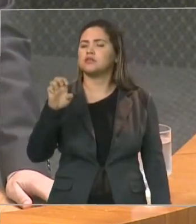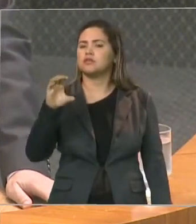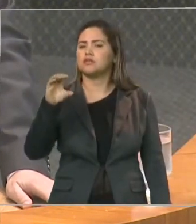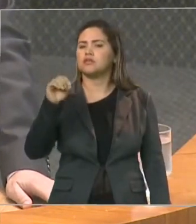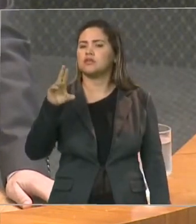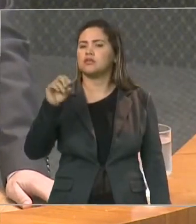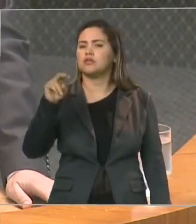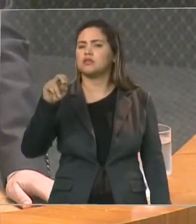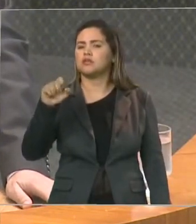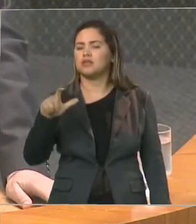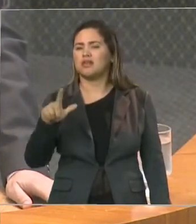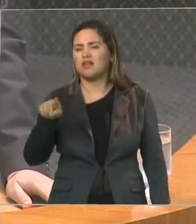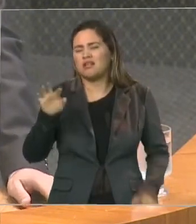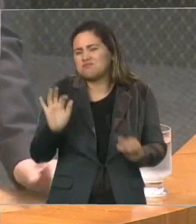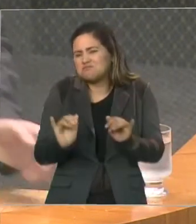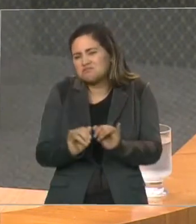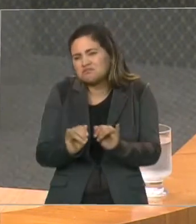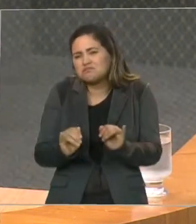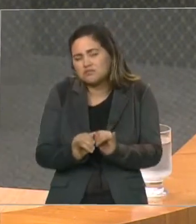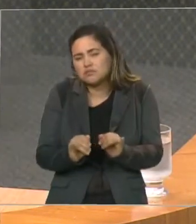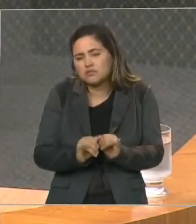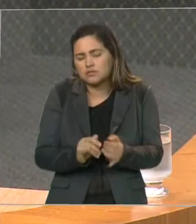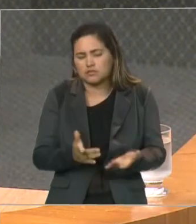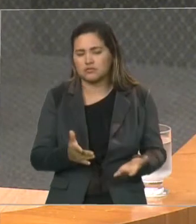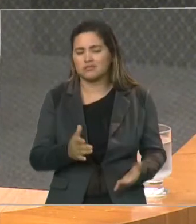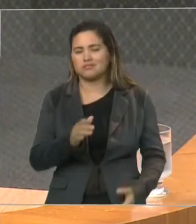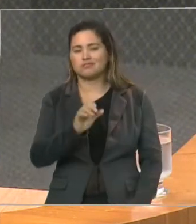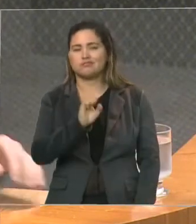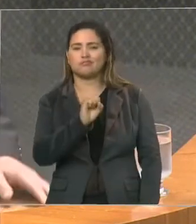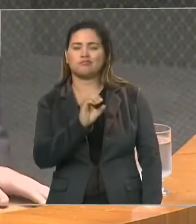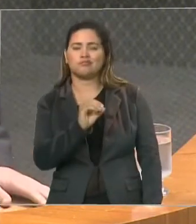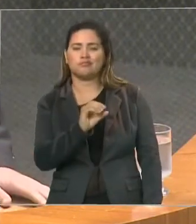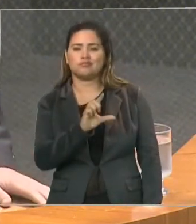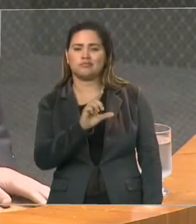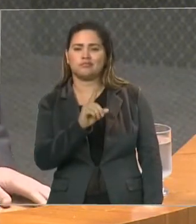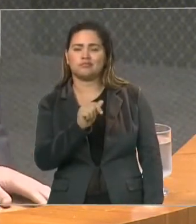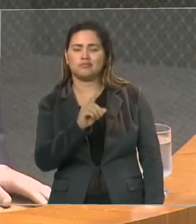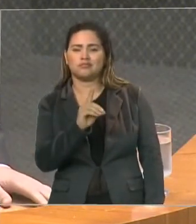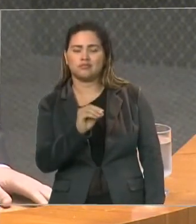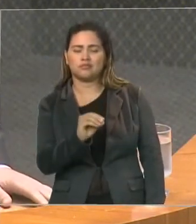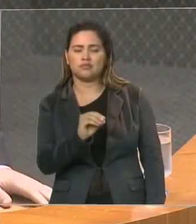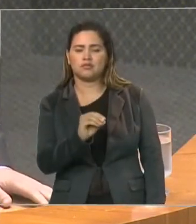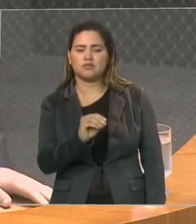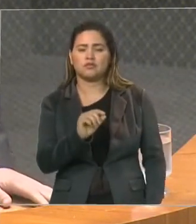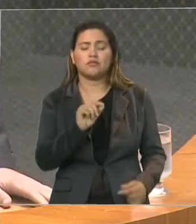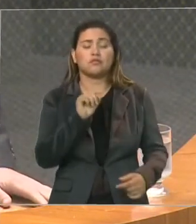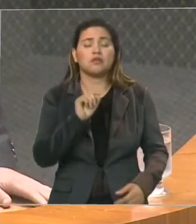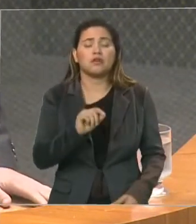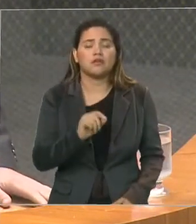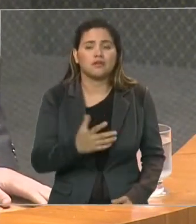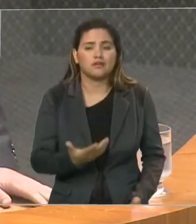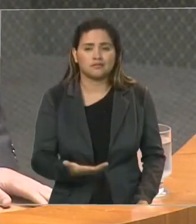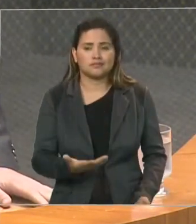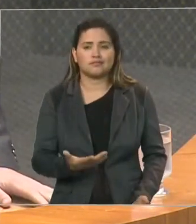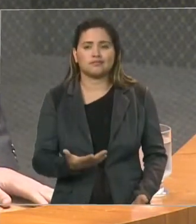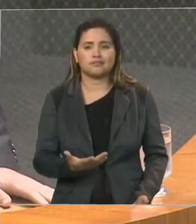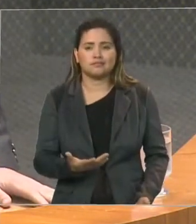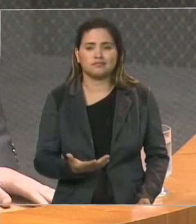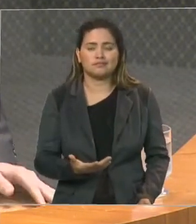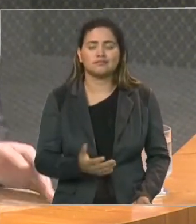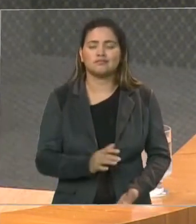onde? Ora, senhoras e senhores, e por isso faço esse desagravo, em nome de toda a Polícia Militar do